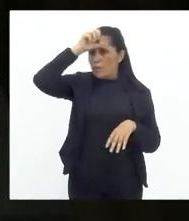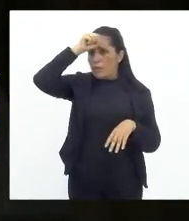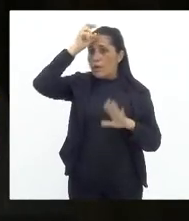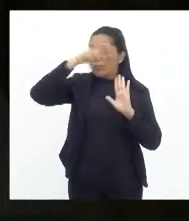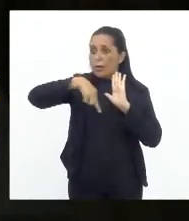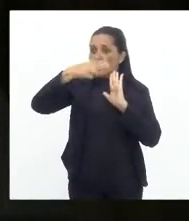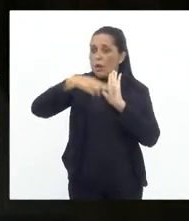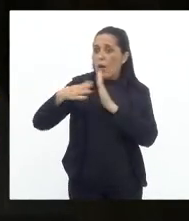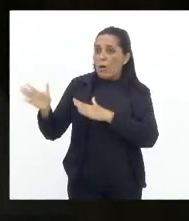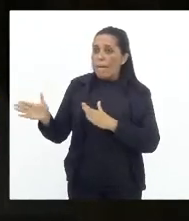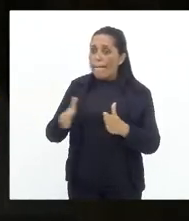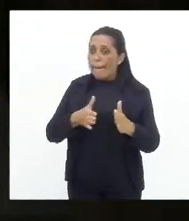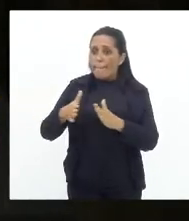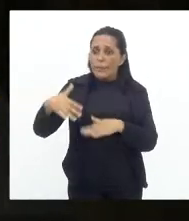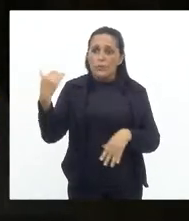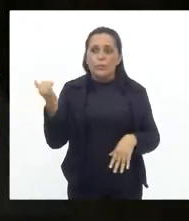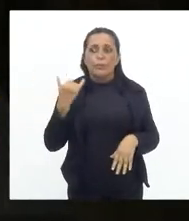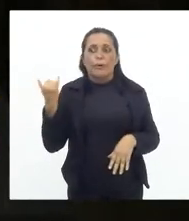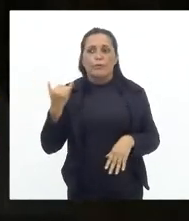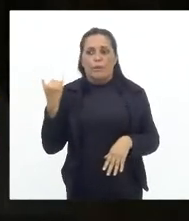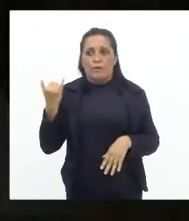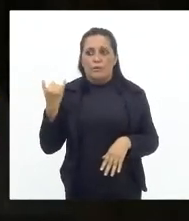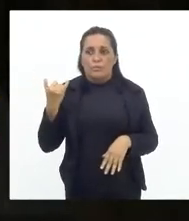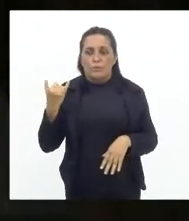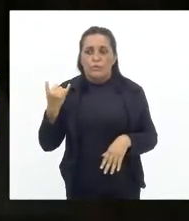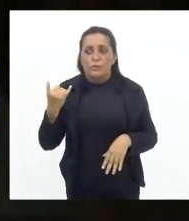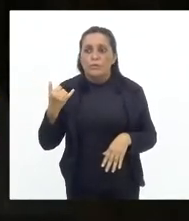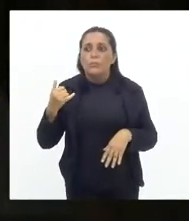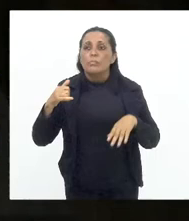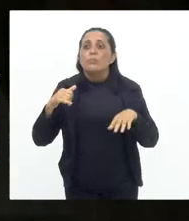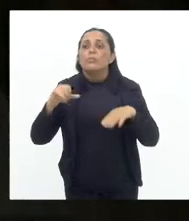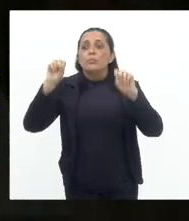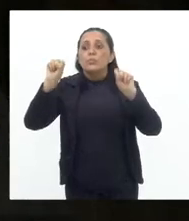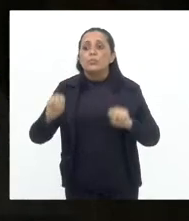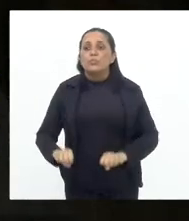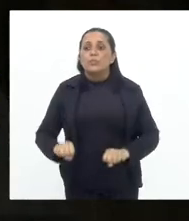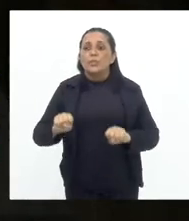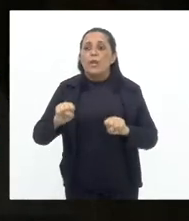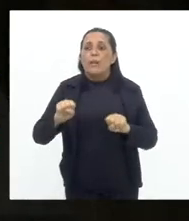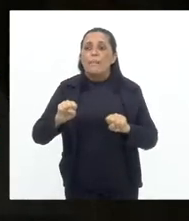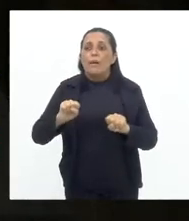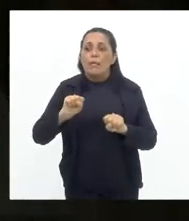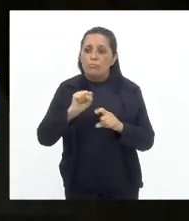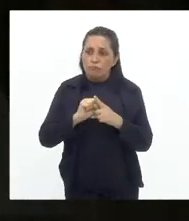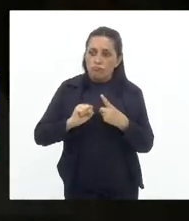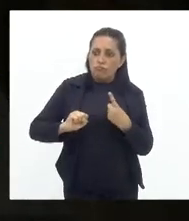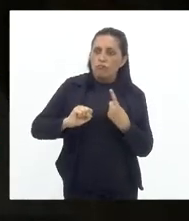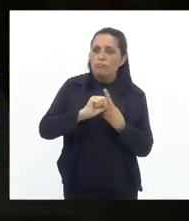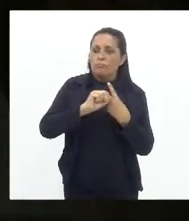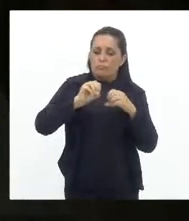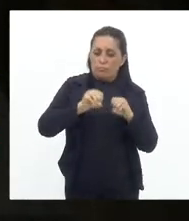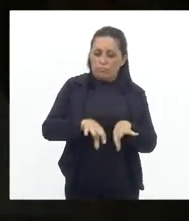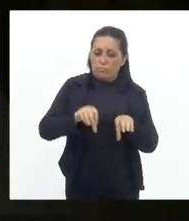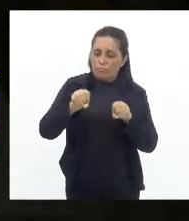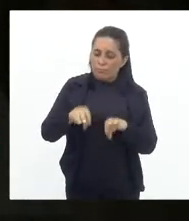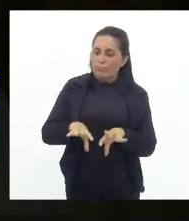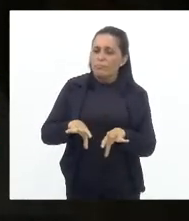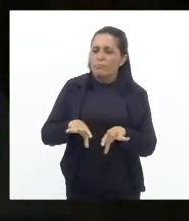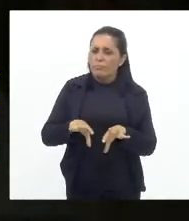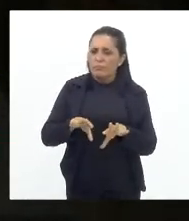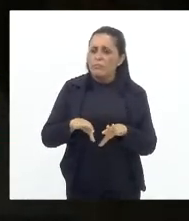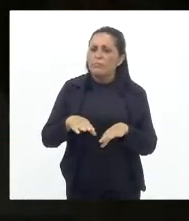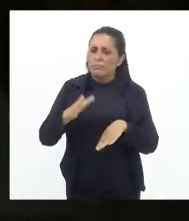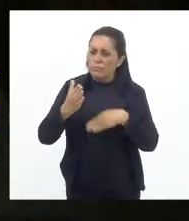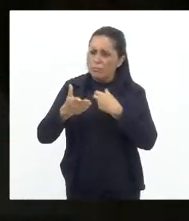é um caminho fundamental para que o sistema socioeducativo cumpra o seu papel então parabenizo o deputado waldeck projeto